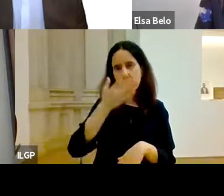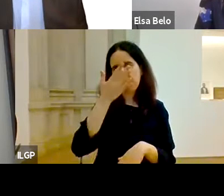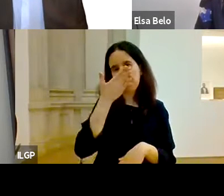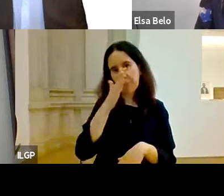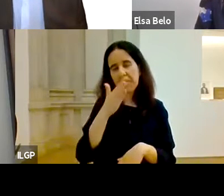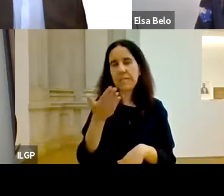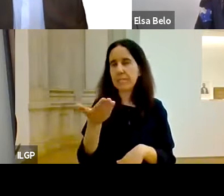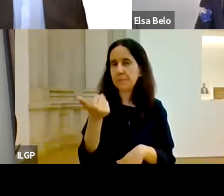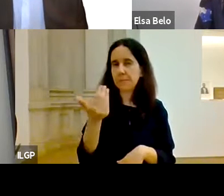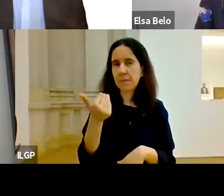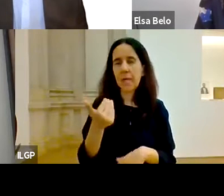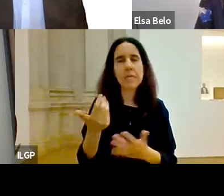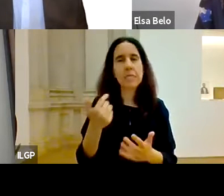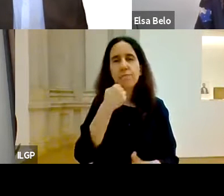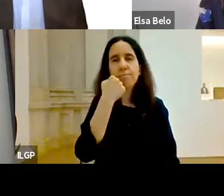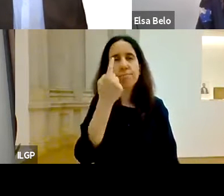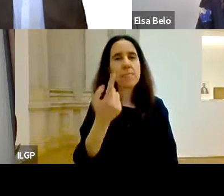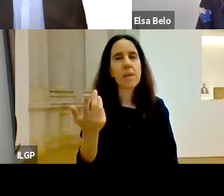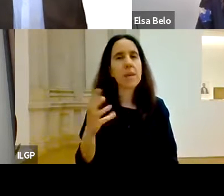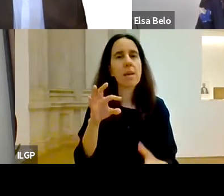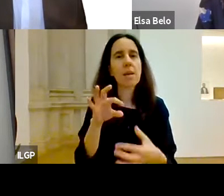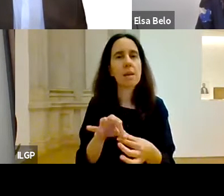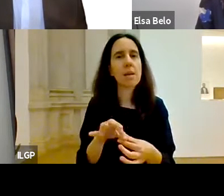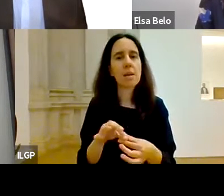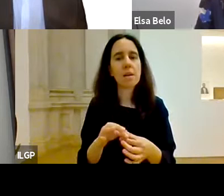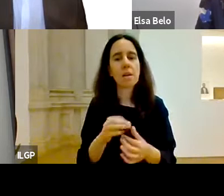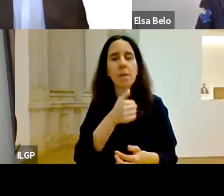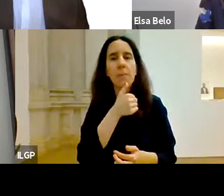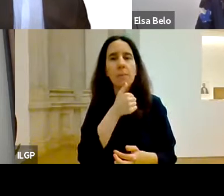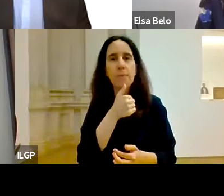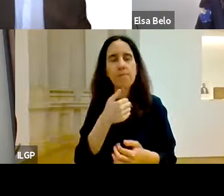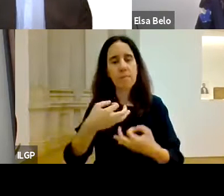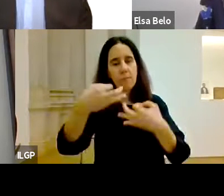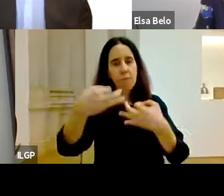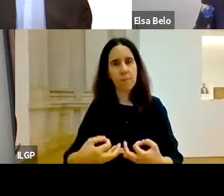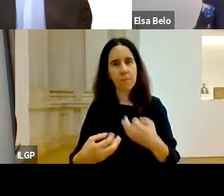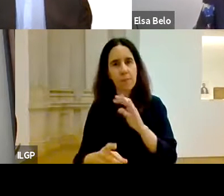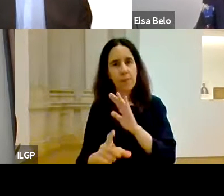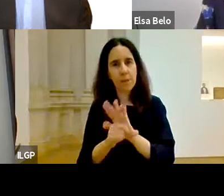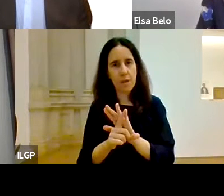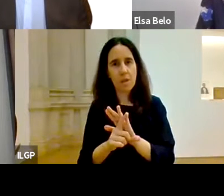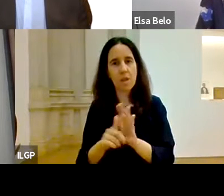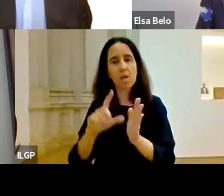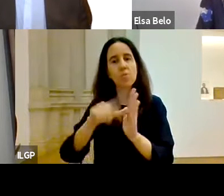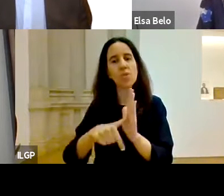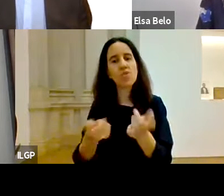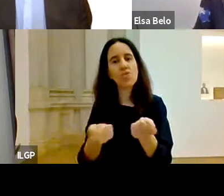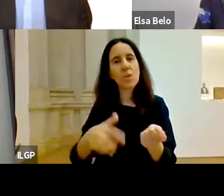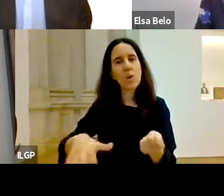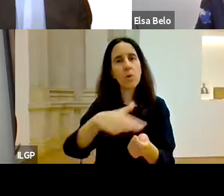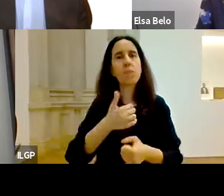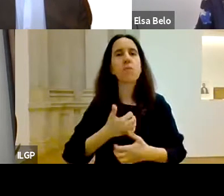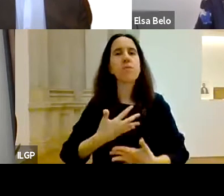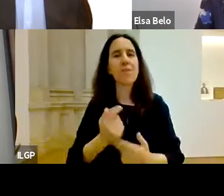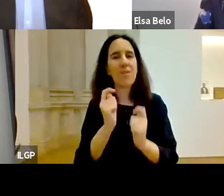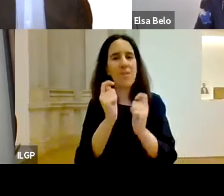longe, que tem a ver com o estabelecimento legal e formal da área de gestão de projetos como uma profissão. Isso